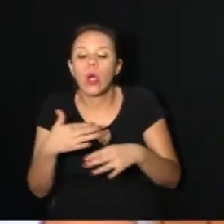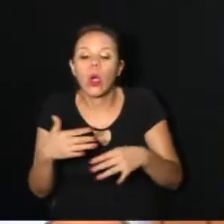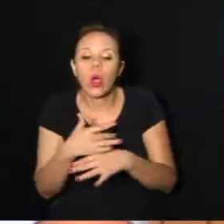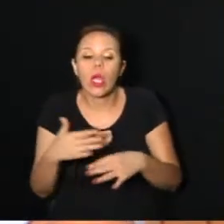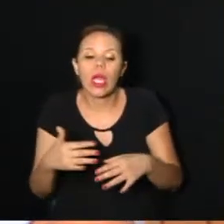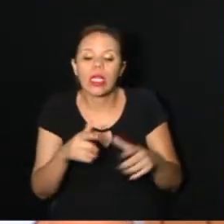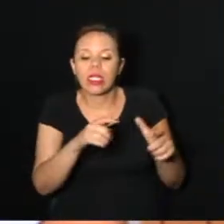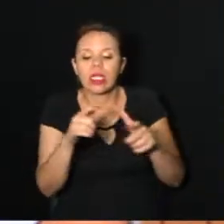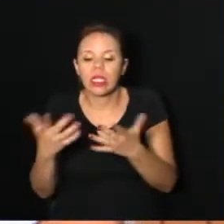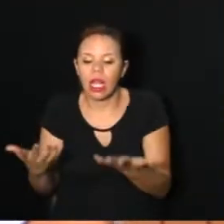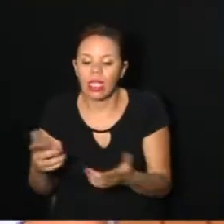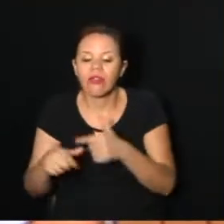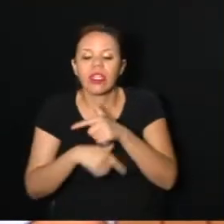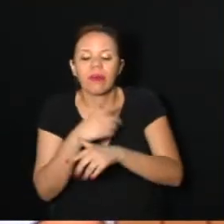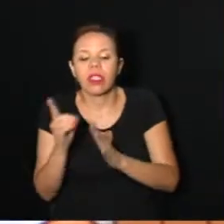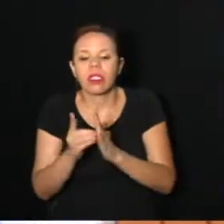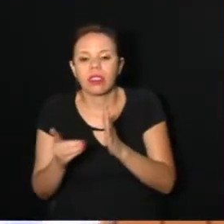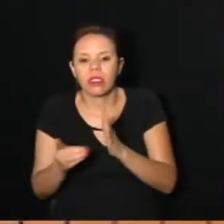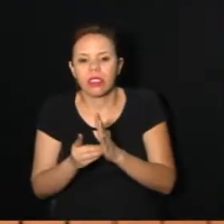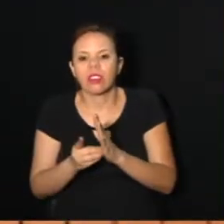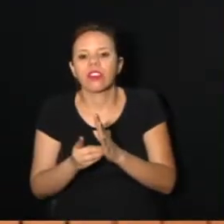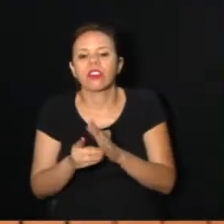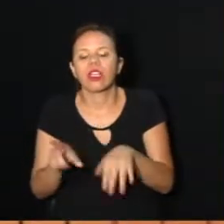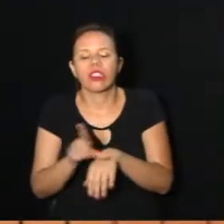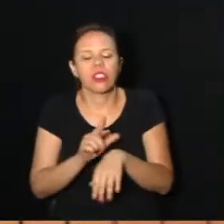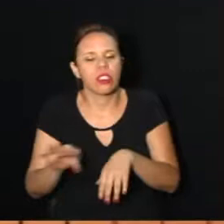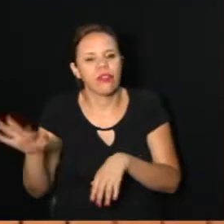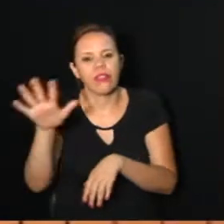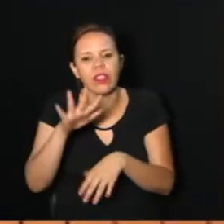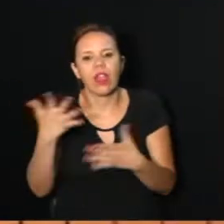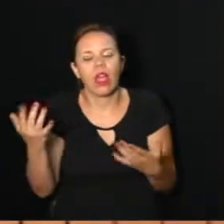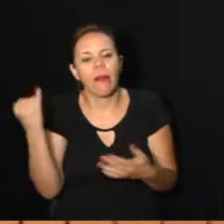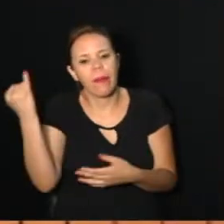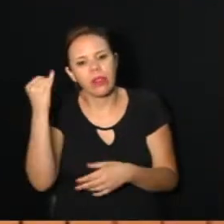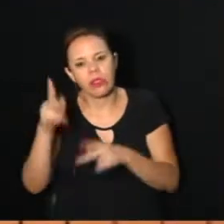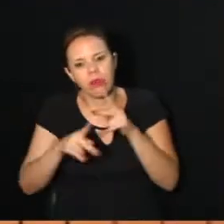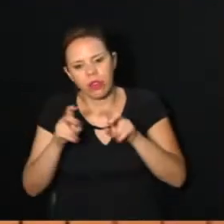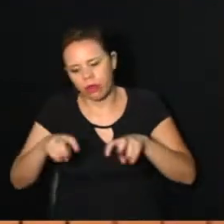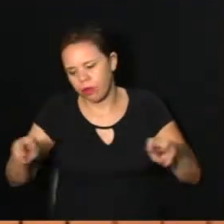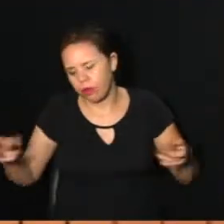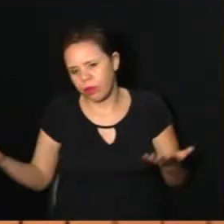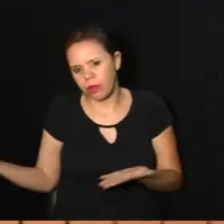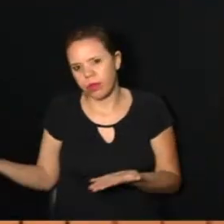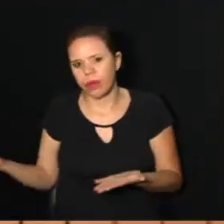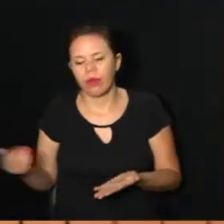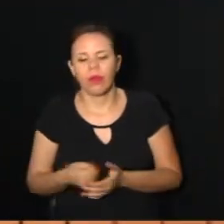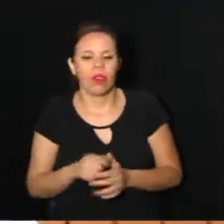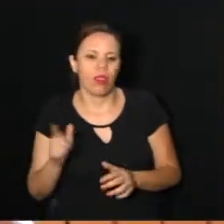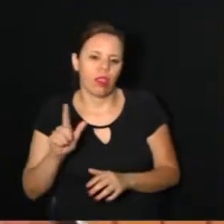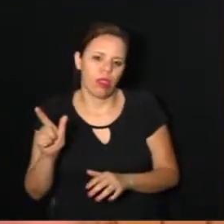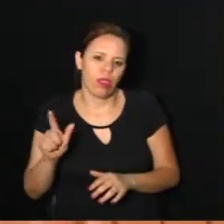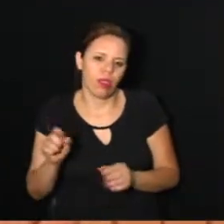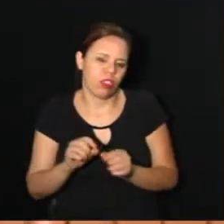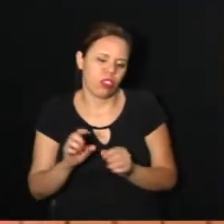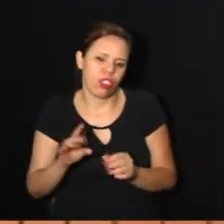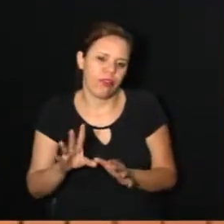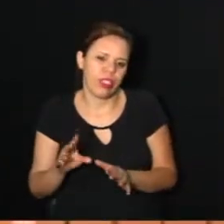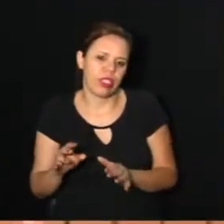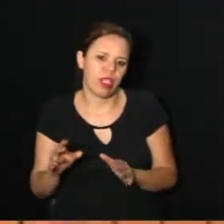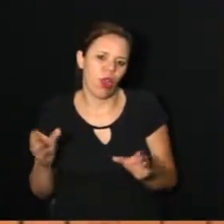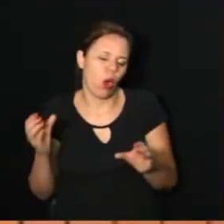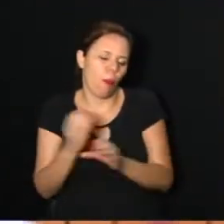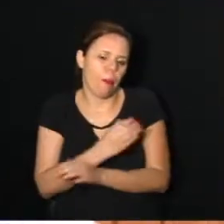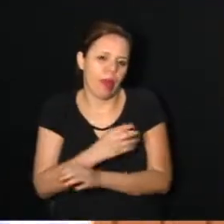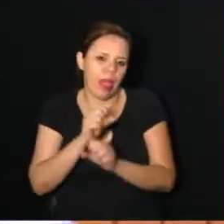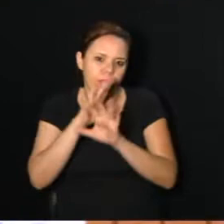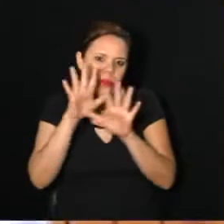trabalhar de forma harmônica com a legislação federal. Agora, é importante passar para as pessoas que aqui estão, claro, não fazer uma classificação completa, mas